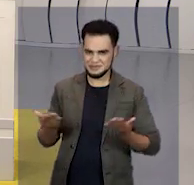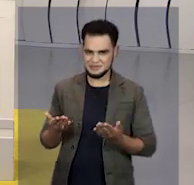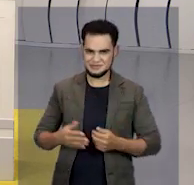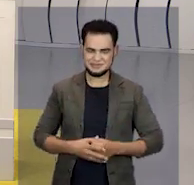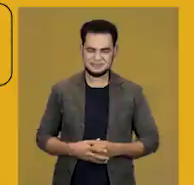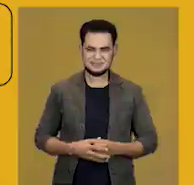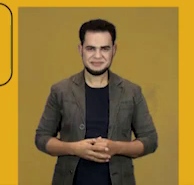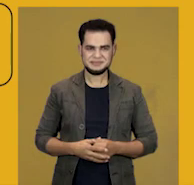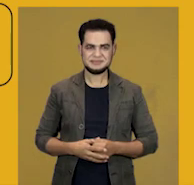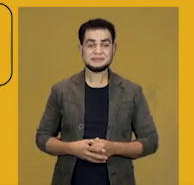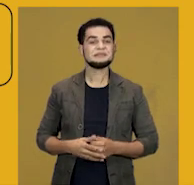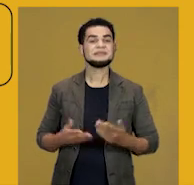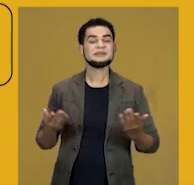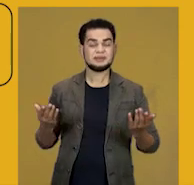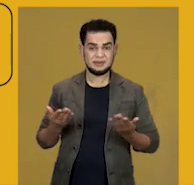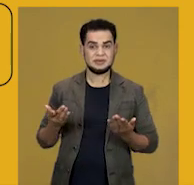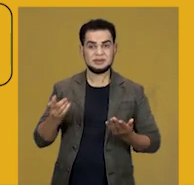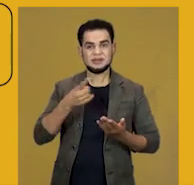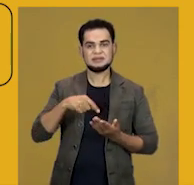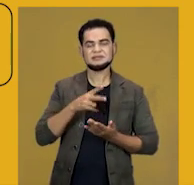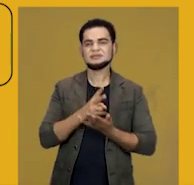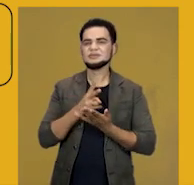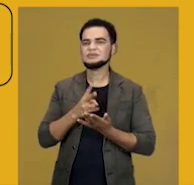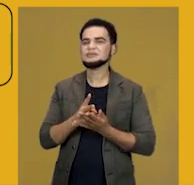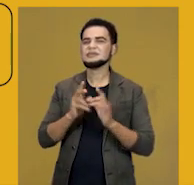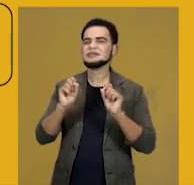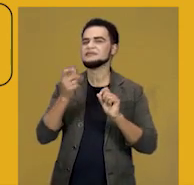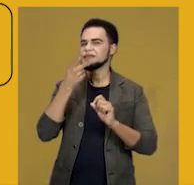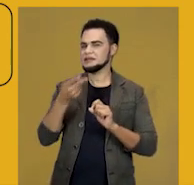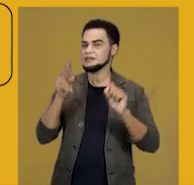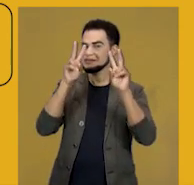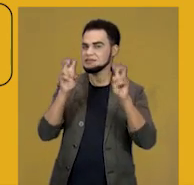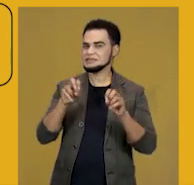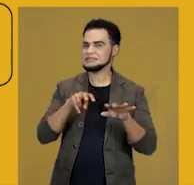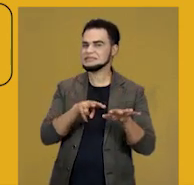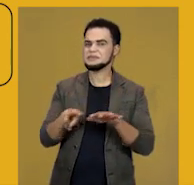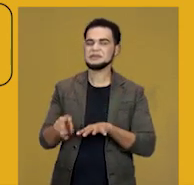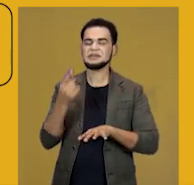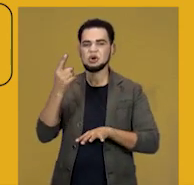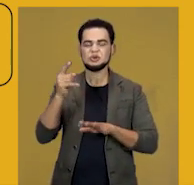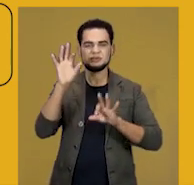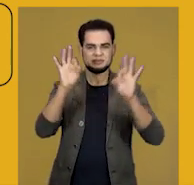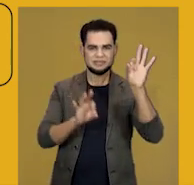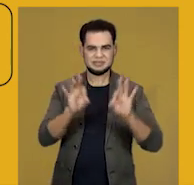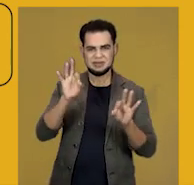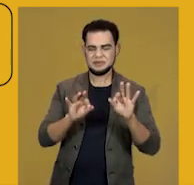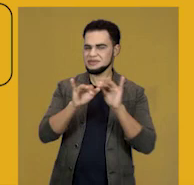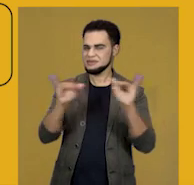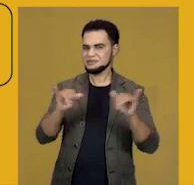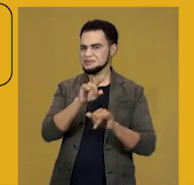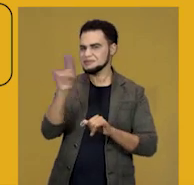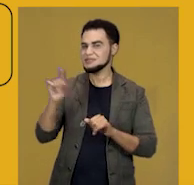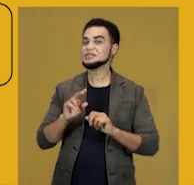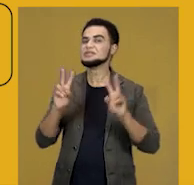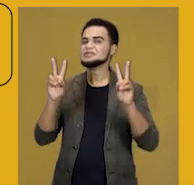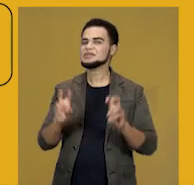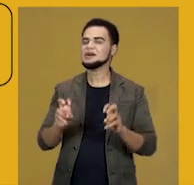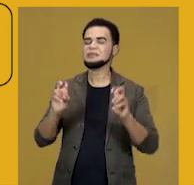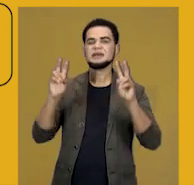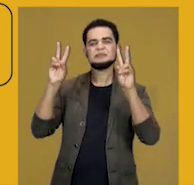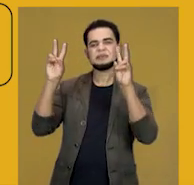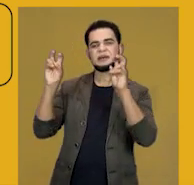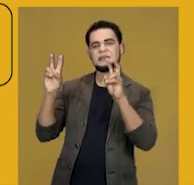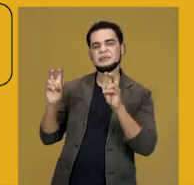vamos dar continuidade ao que nós tínhamos falado na semana 1 em relação ao planejamento que eu passei para vocês, dos assuntos que nós iríamos